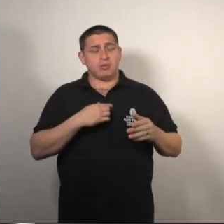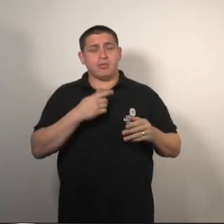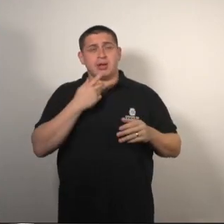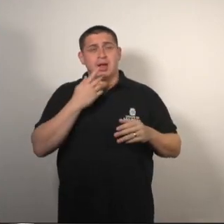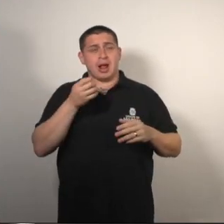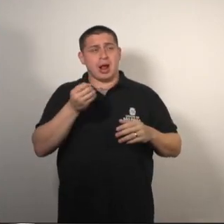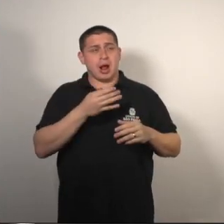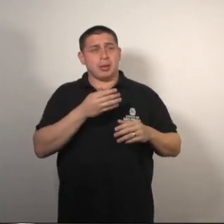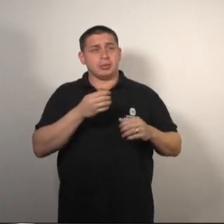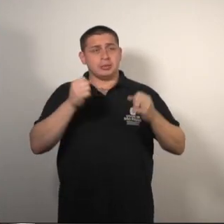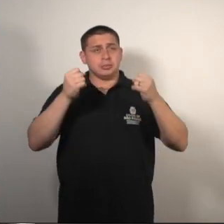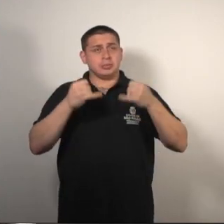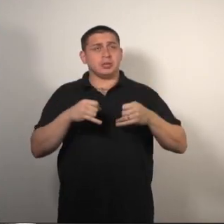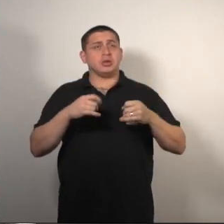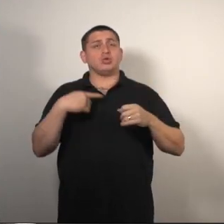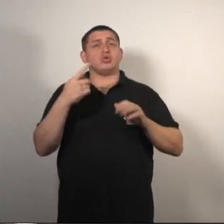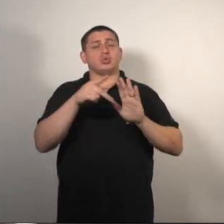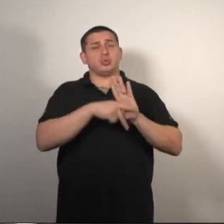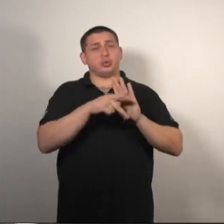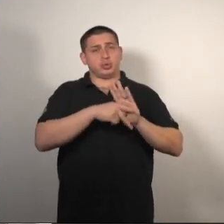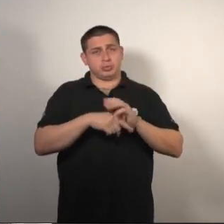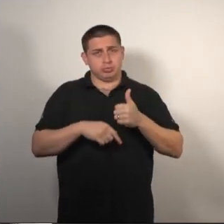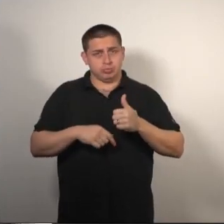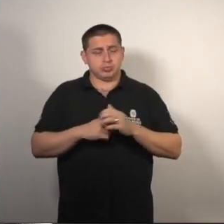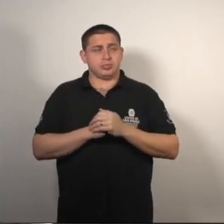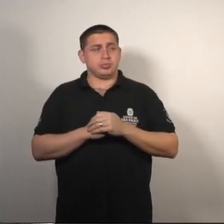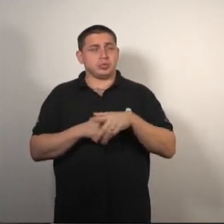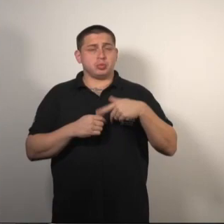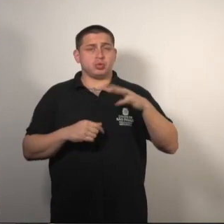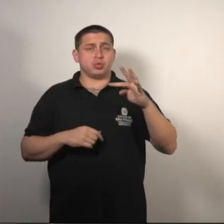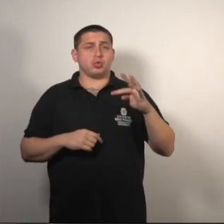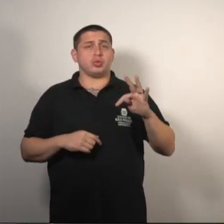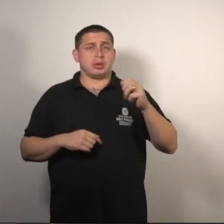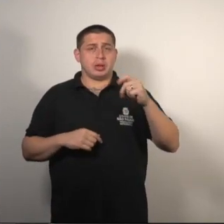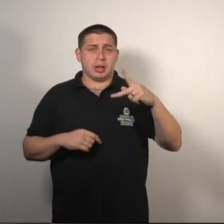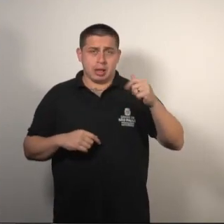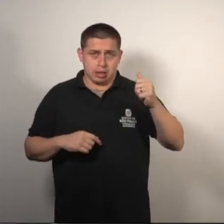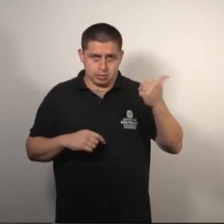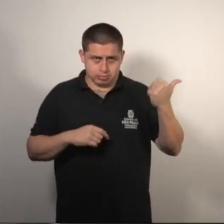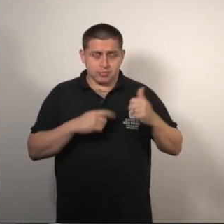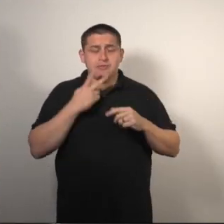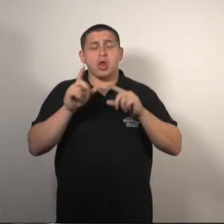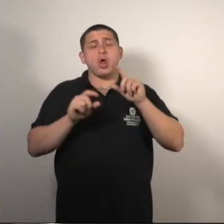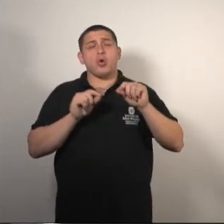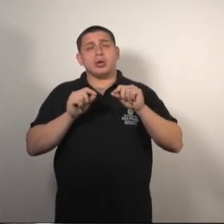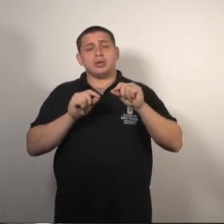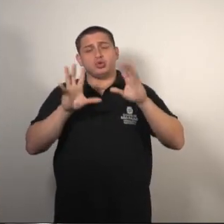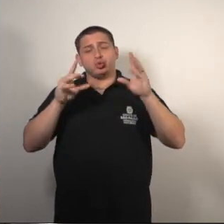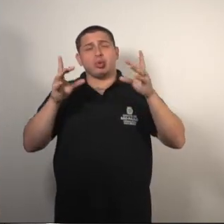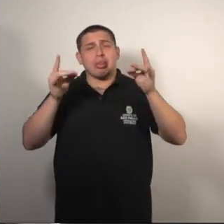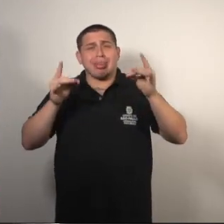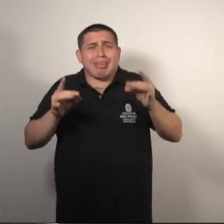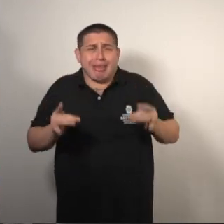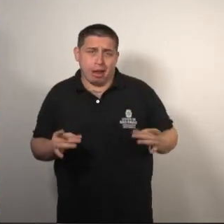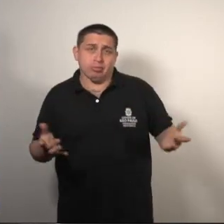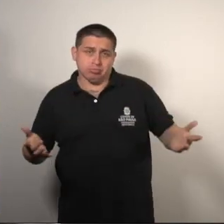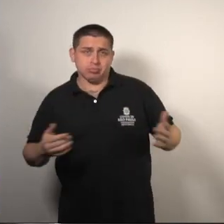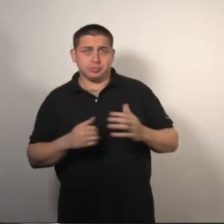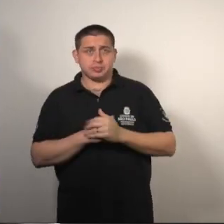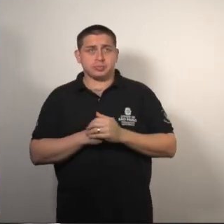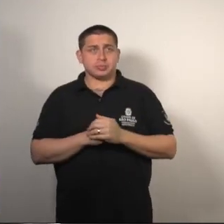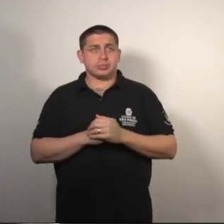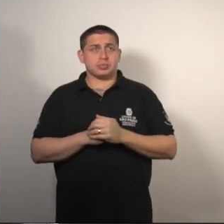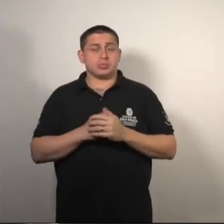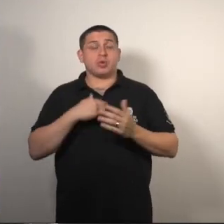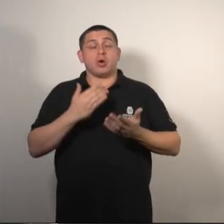introdução comentando um pouquinho do programa. Depois o Taca vai comentar um pouco das soluções técnicas de obra, né, Taca? Então, eu queria